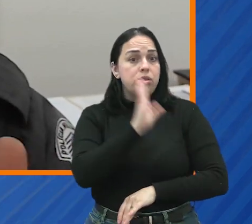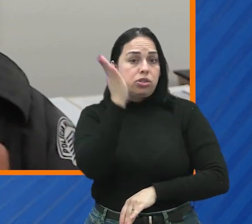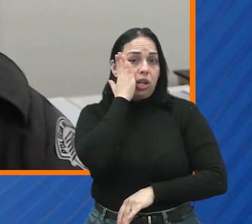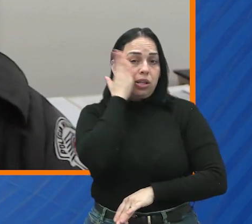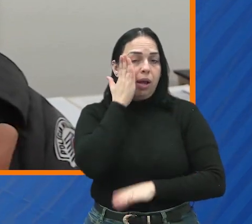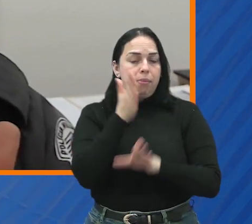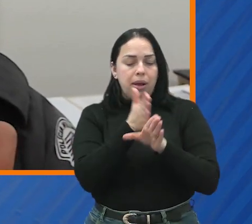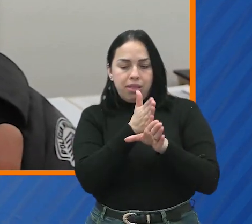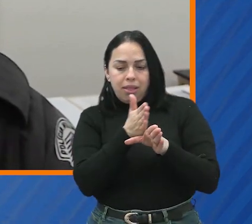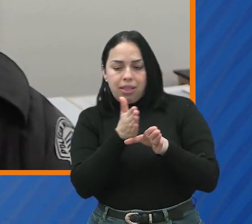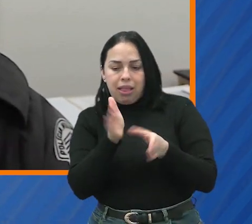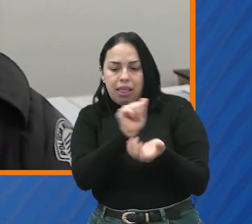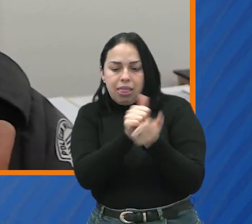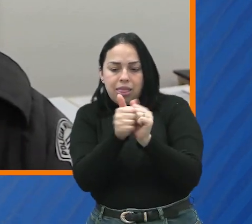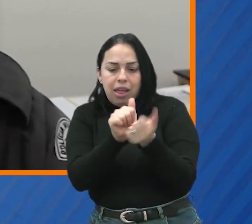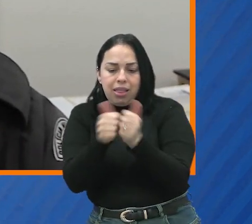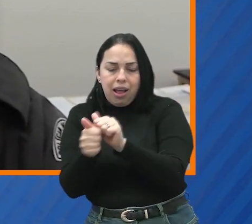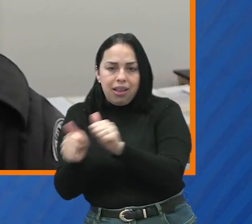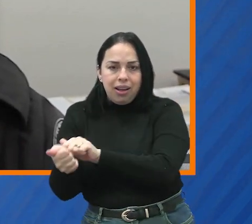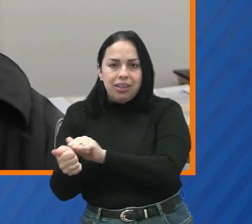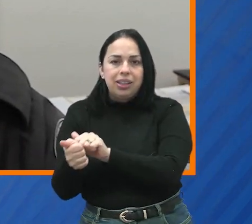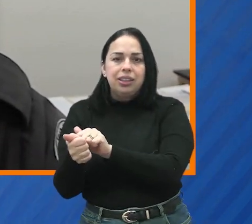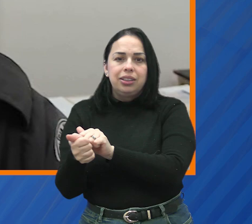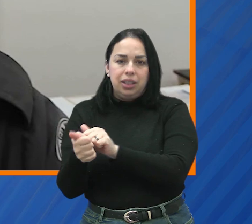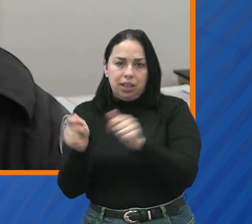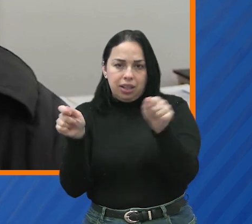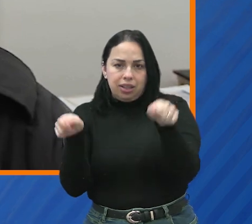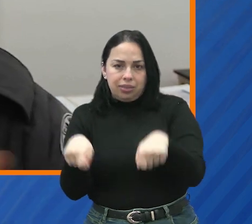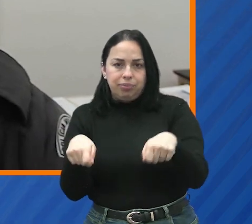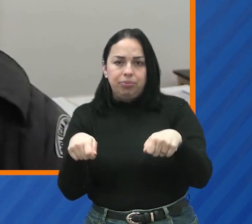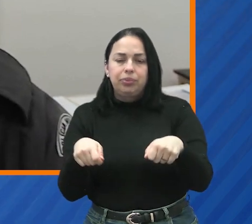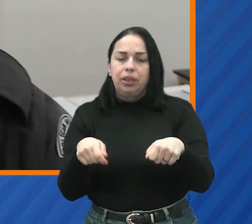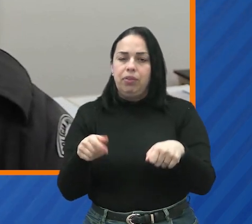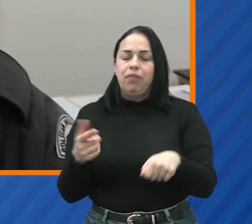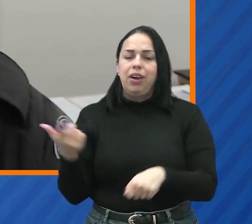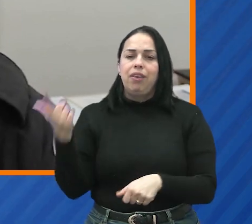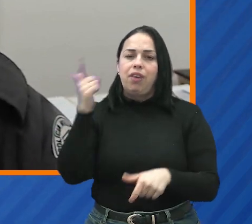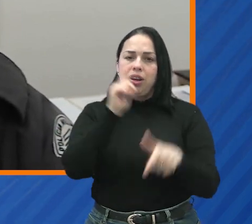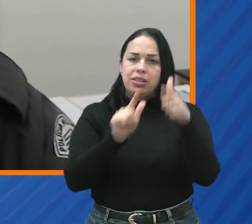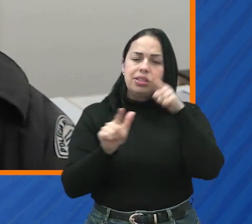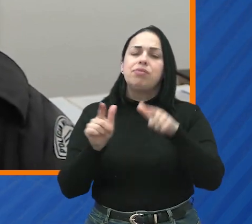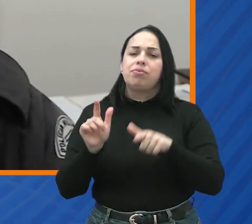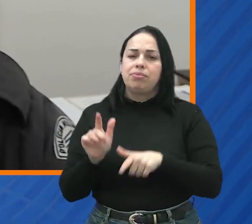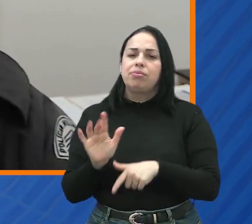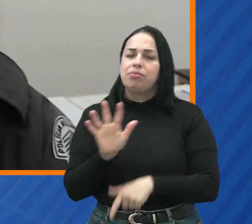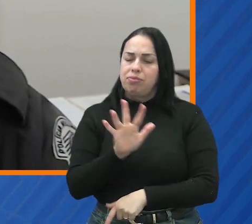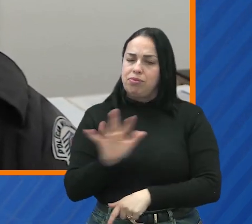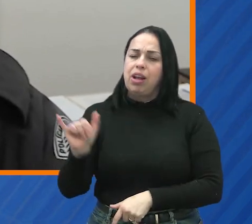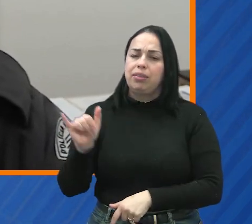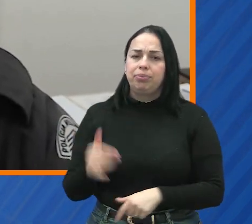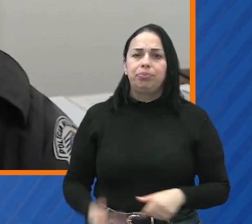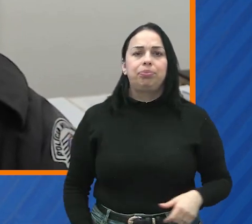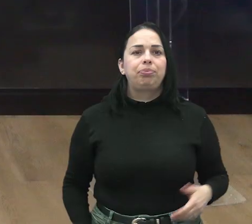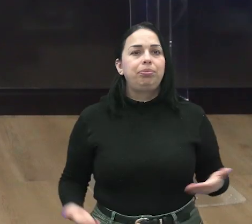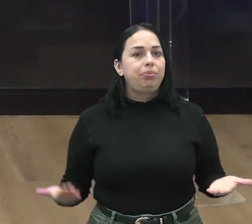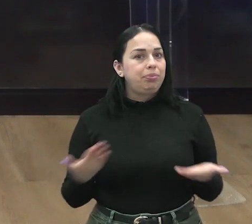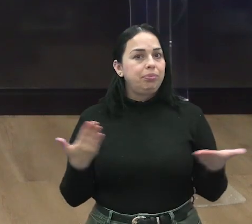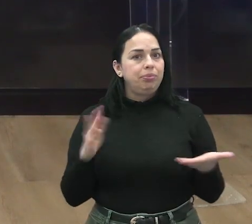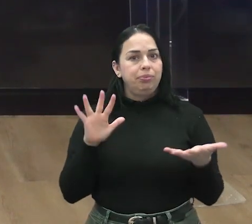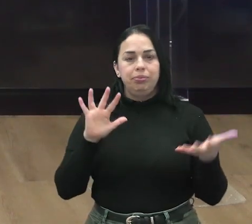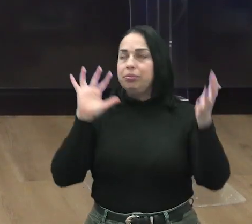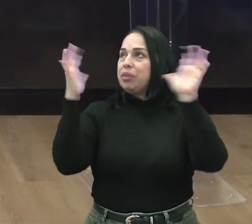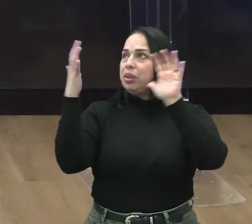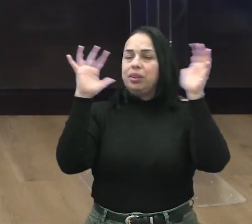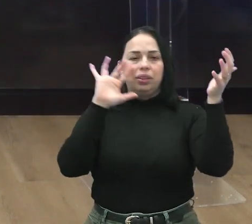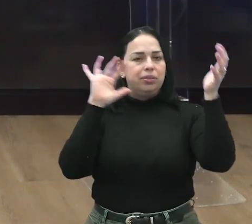policiais, mas acho que durante o tempo a possibilidade de êxito nas ocorrências será muito maior. Vamos ver